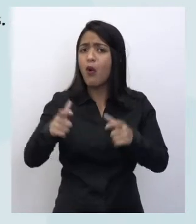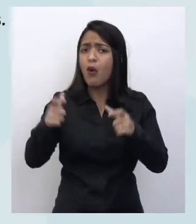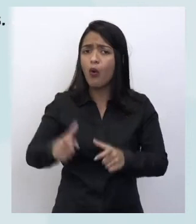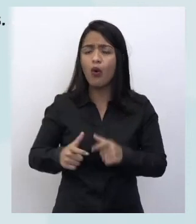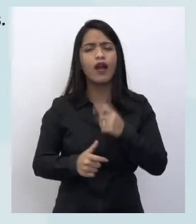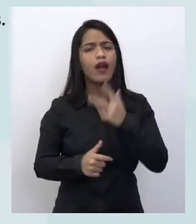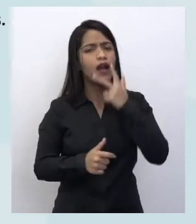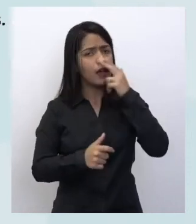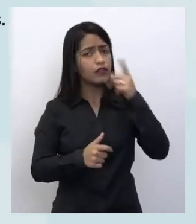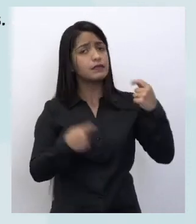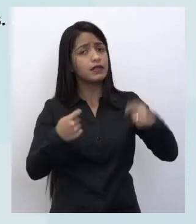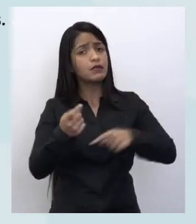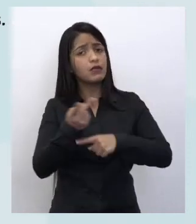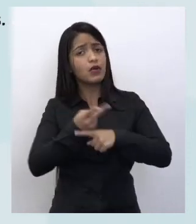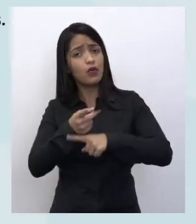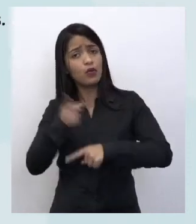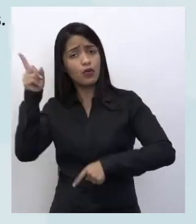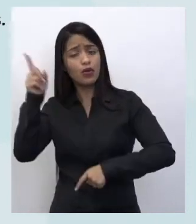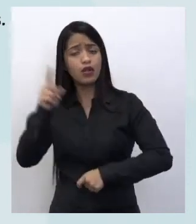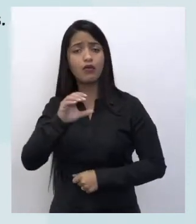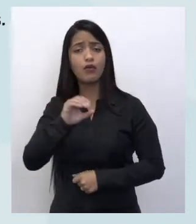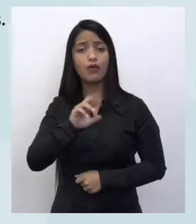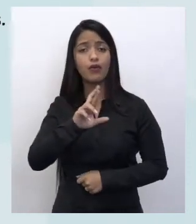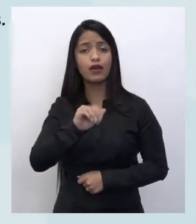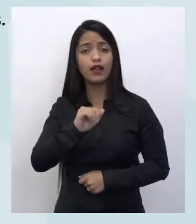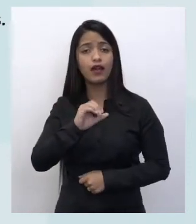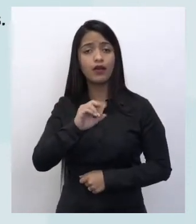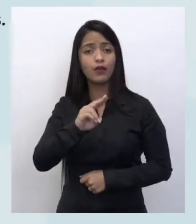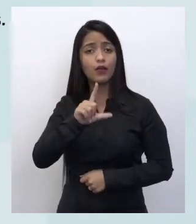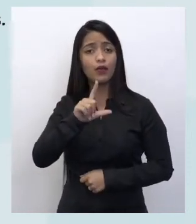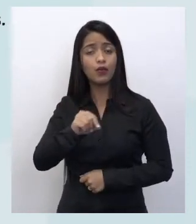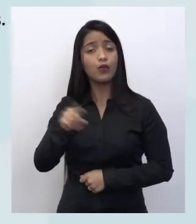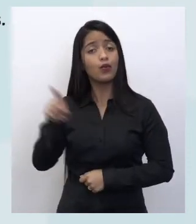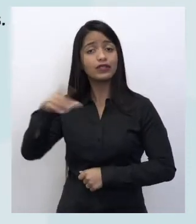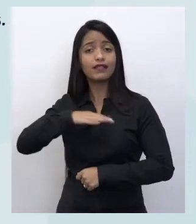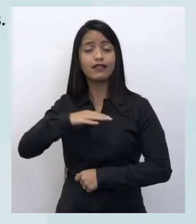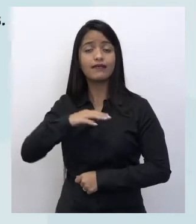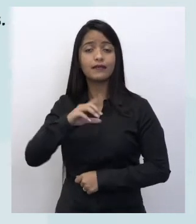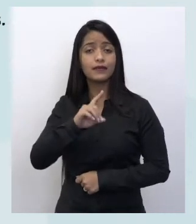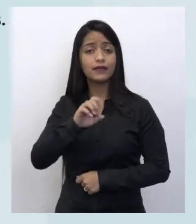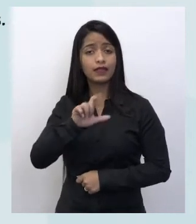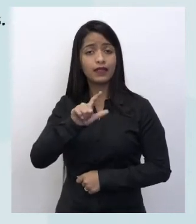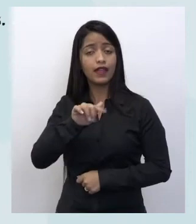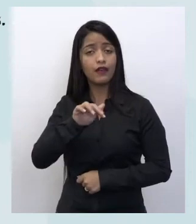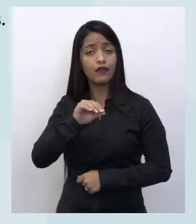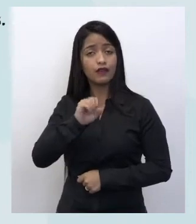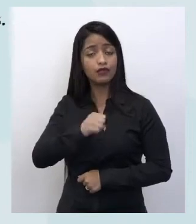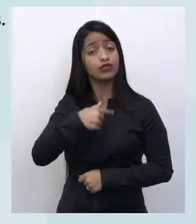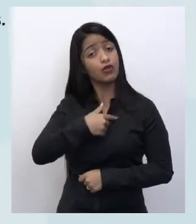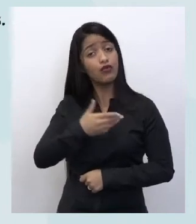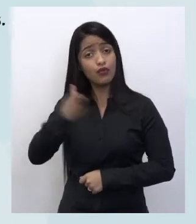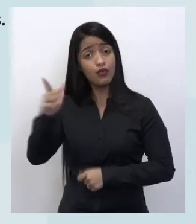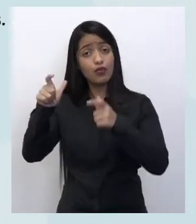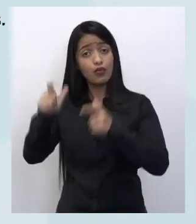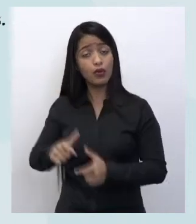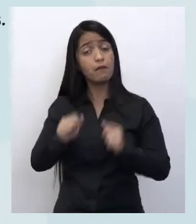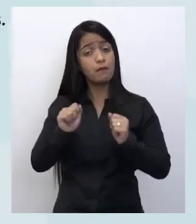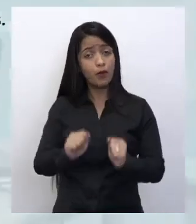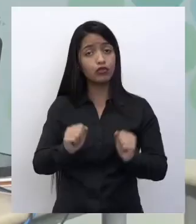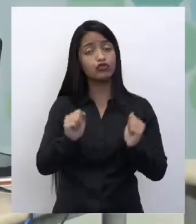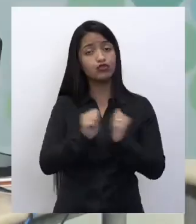oráculo de Delfos. Por que não o fazem? Para Delfos vou indo. Vocês poderão acompanhar-me.